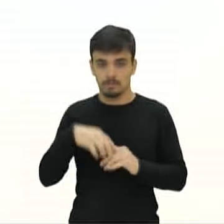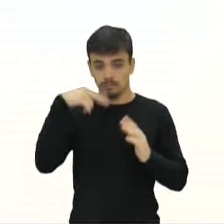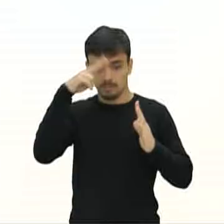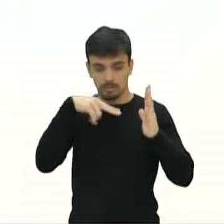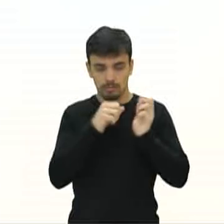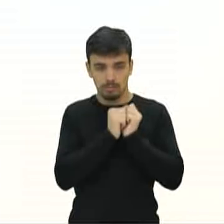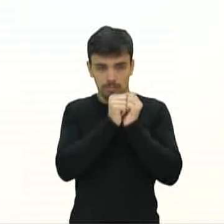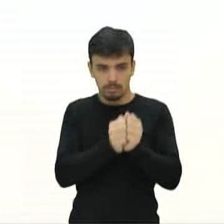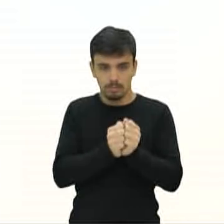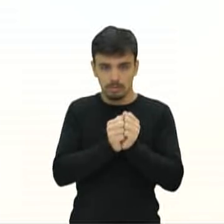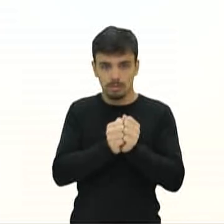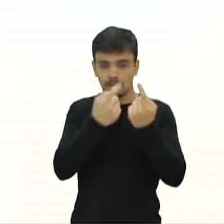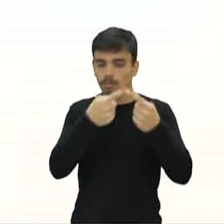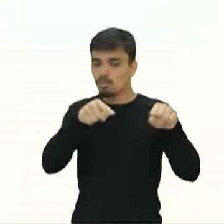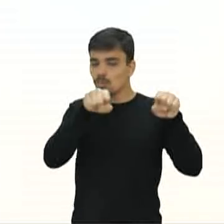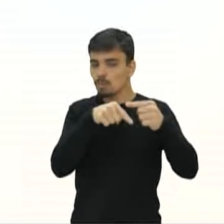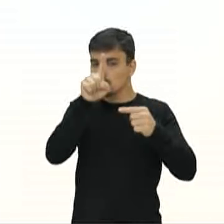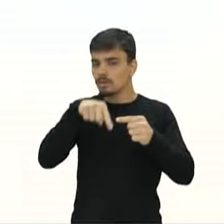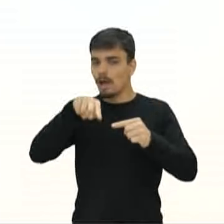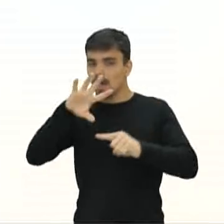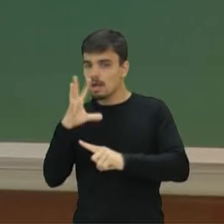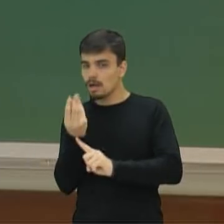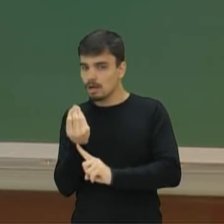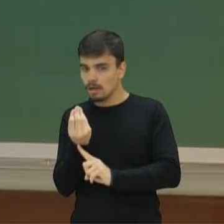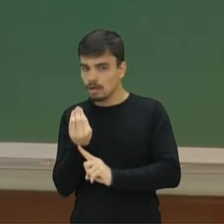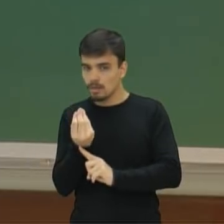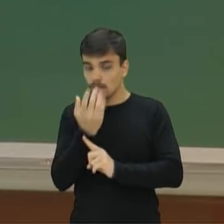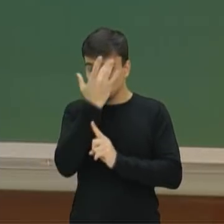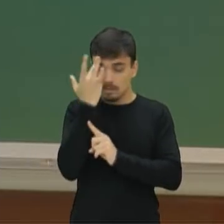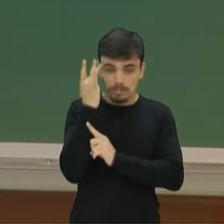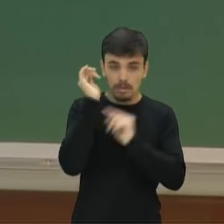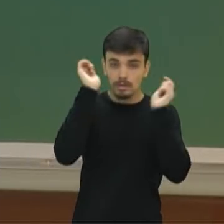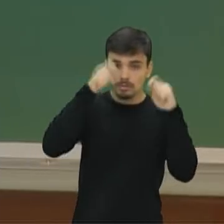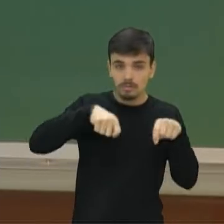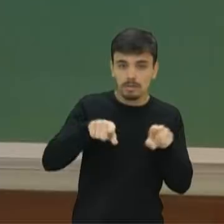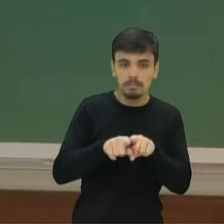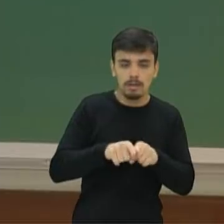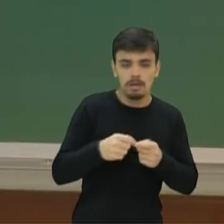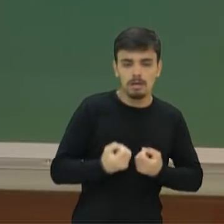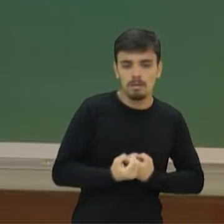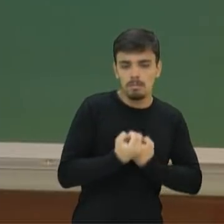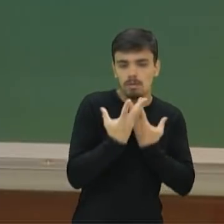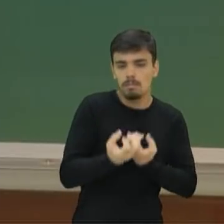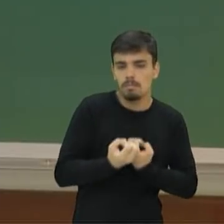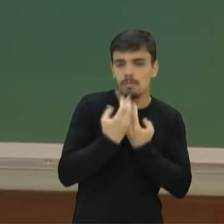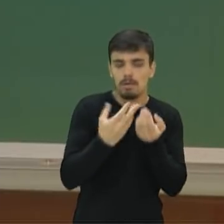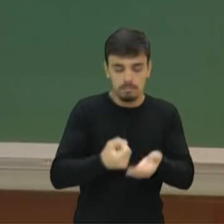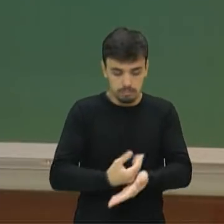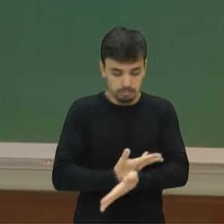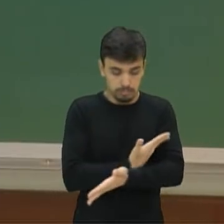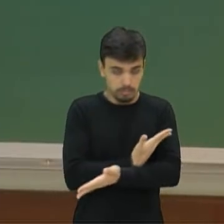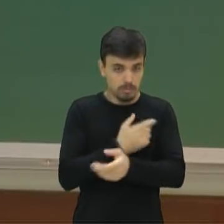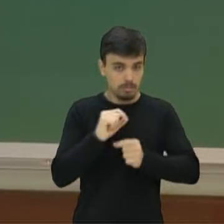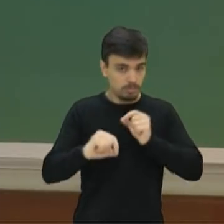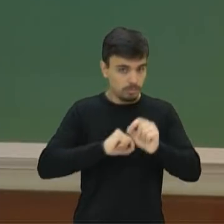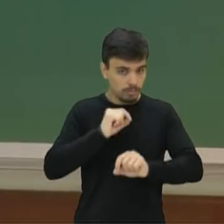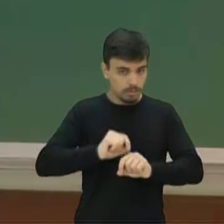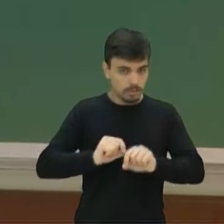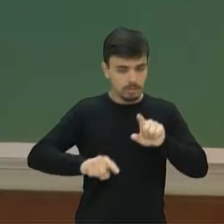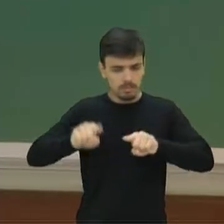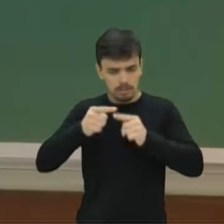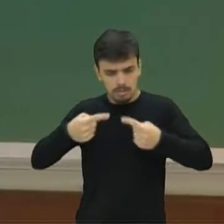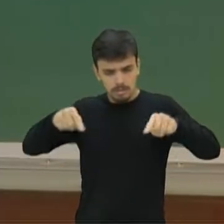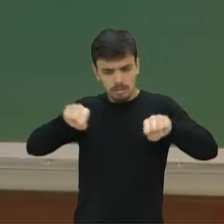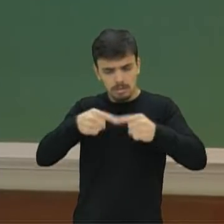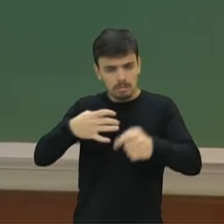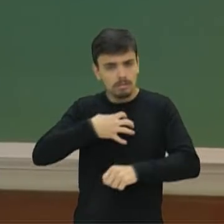comigo? Música é uma forma de arte. As pessoas podem expressar as suas emoções através das frequências